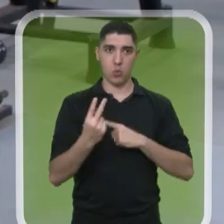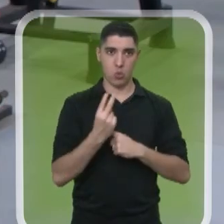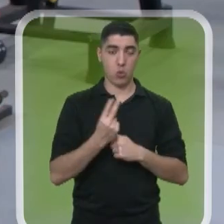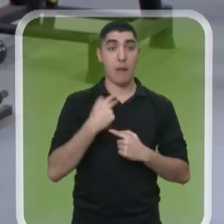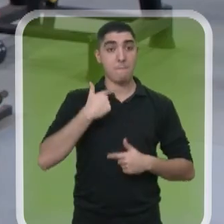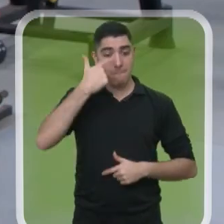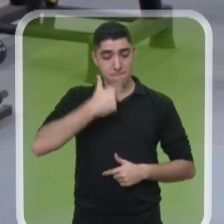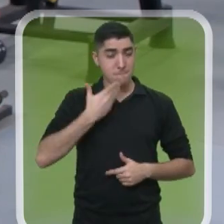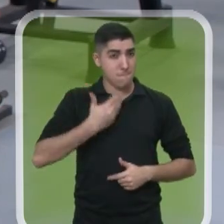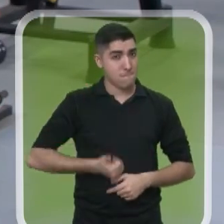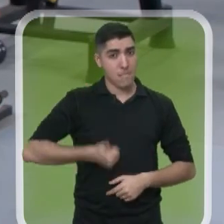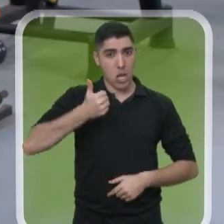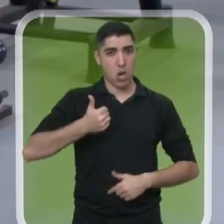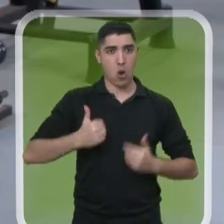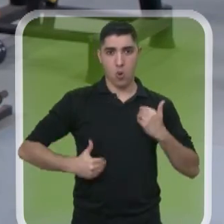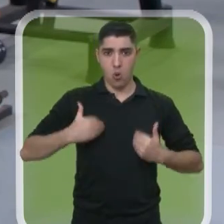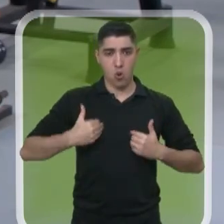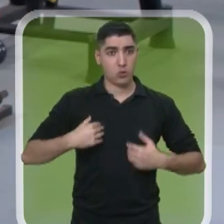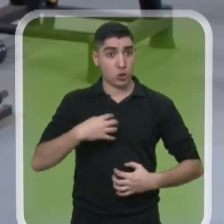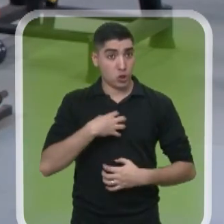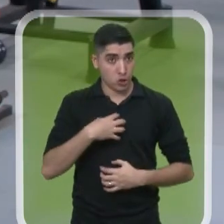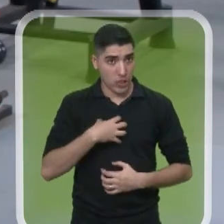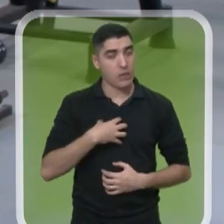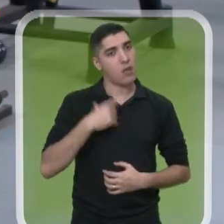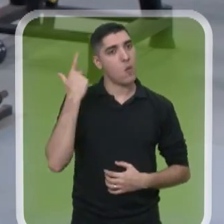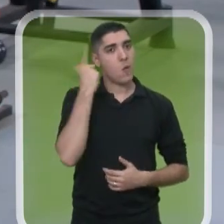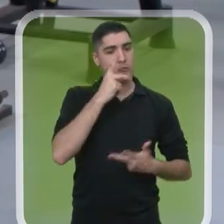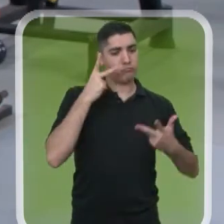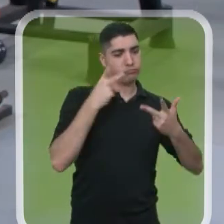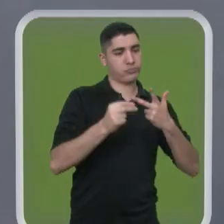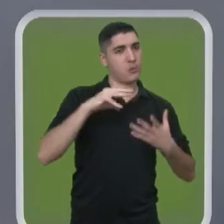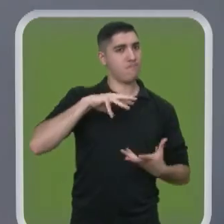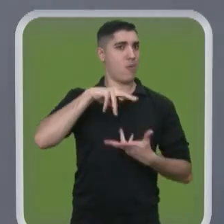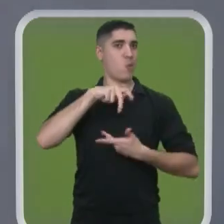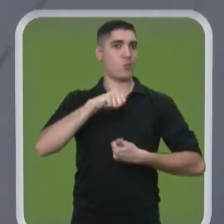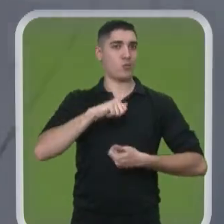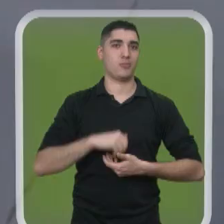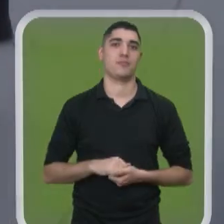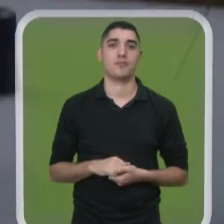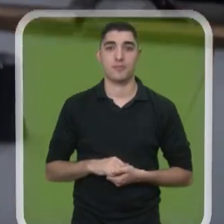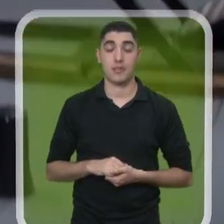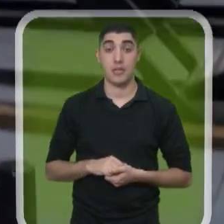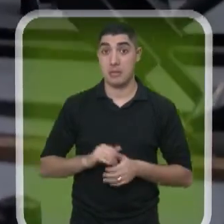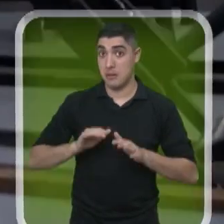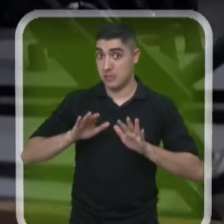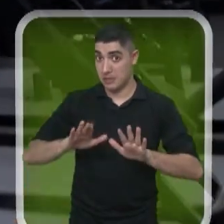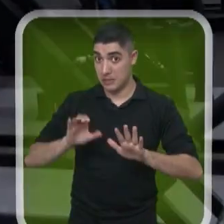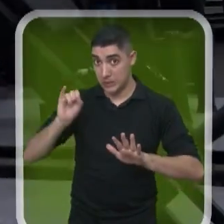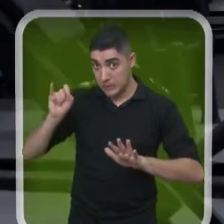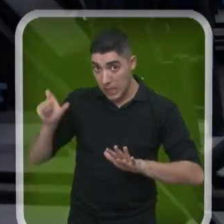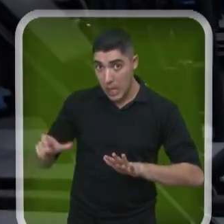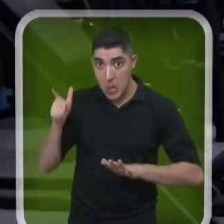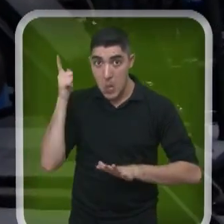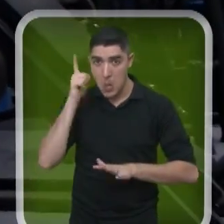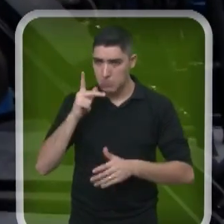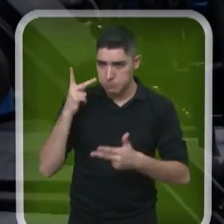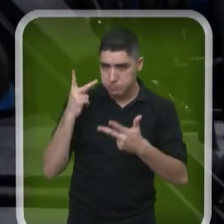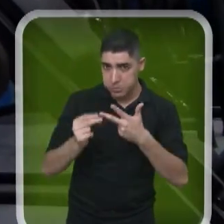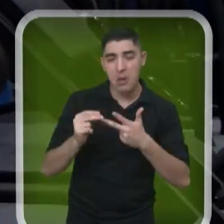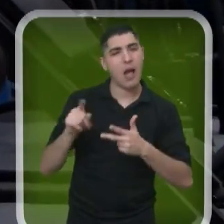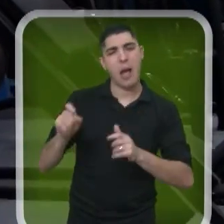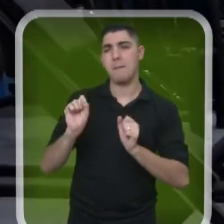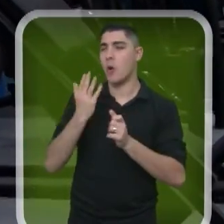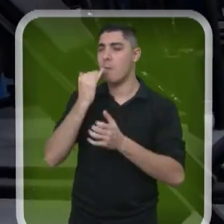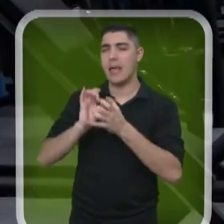condição física lá e consiga ser o campeão Mr. Universo. Mas se ele conseguir a vaga, está liberado para sair da dieta